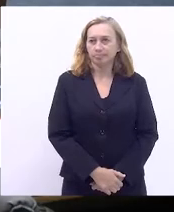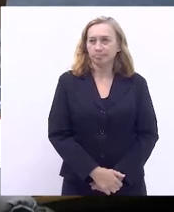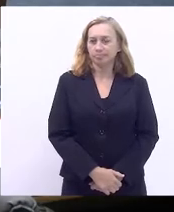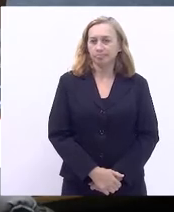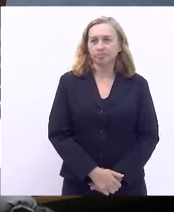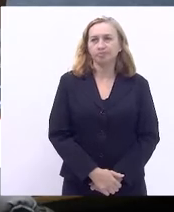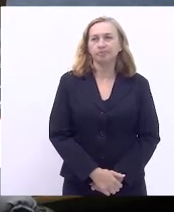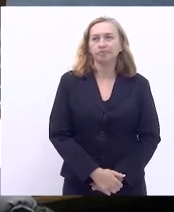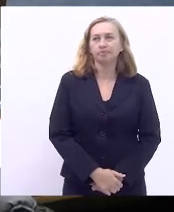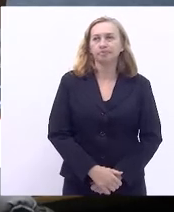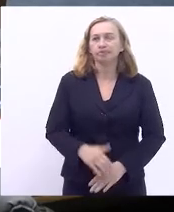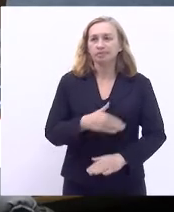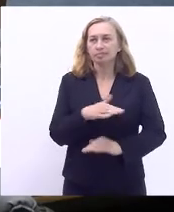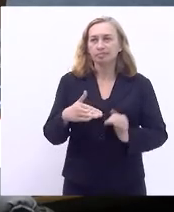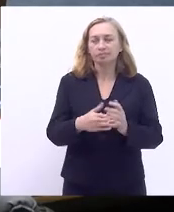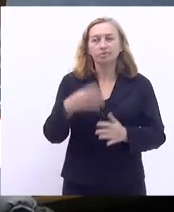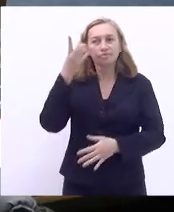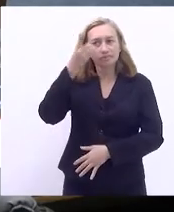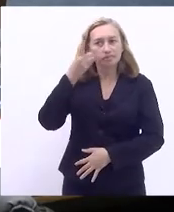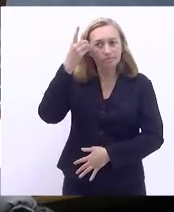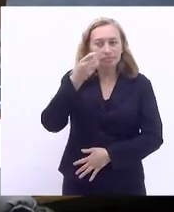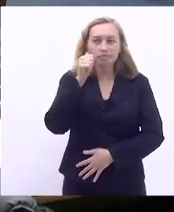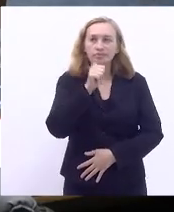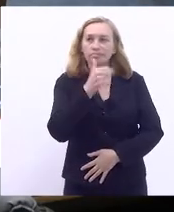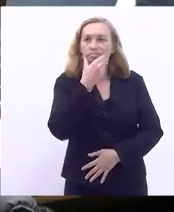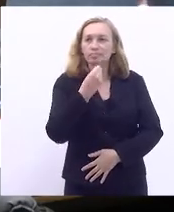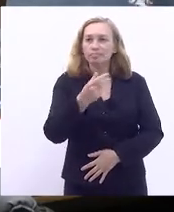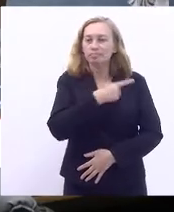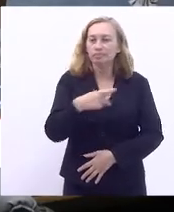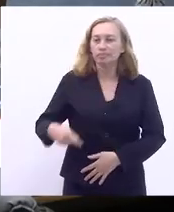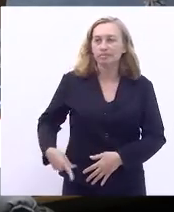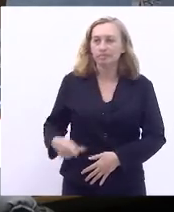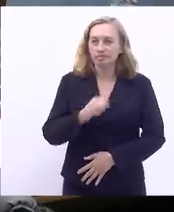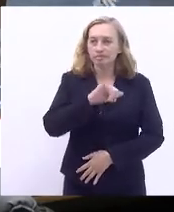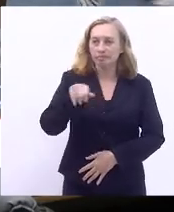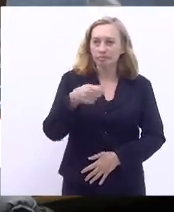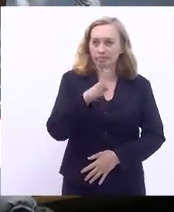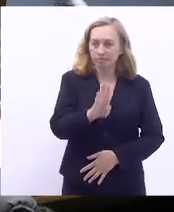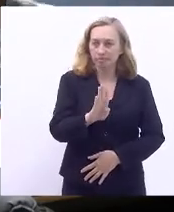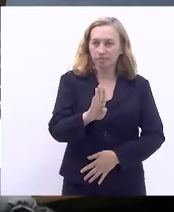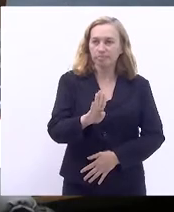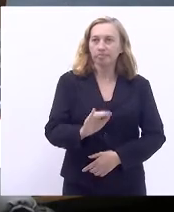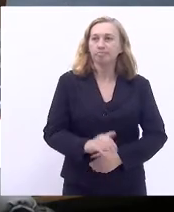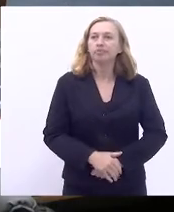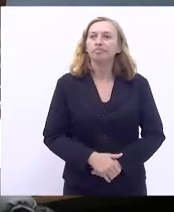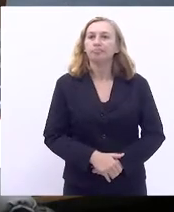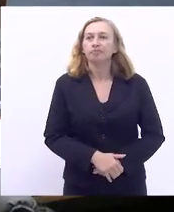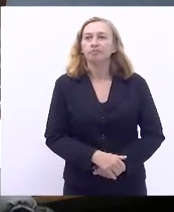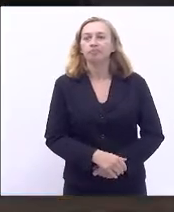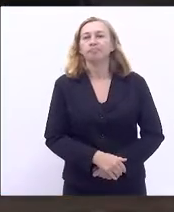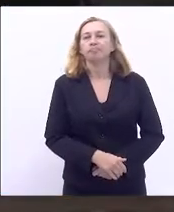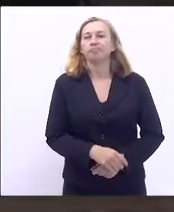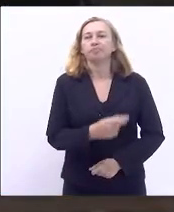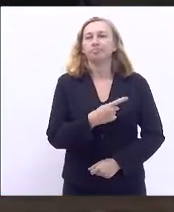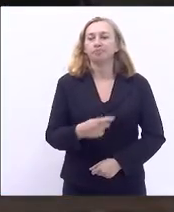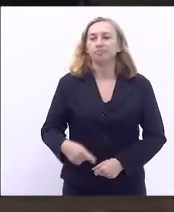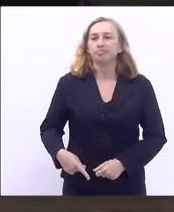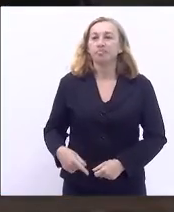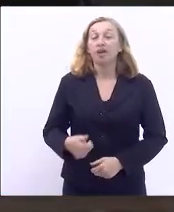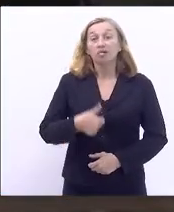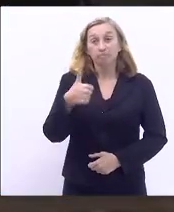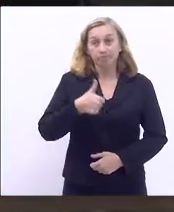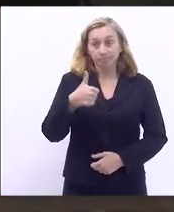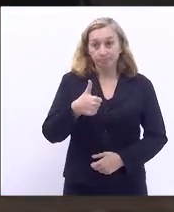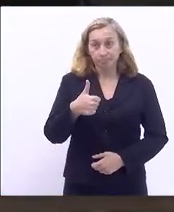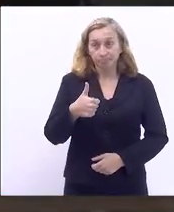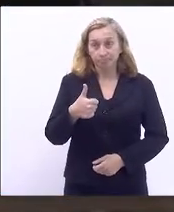Senhoras deputadas e deputados, senhor presidente Jair Bittencourt, primeiro, que nós estamos